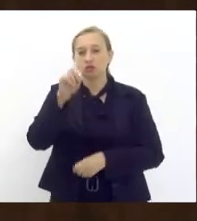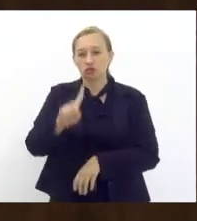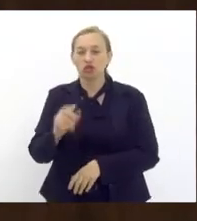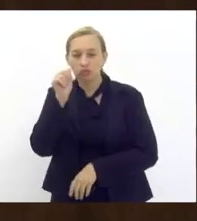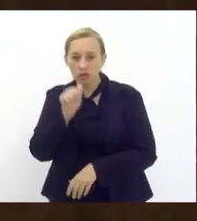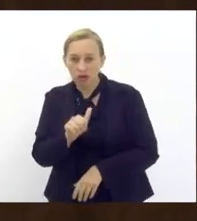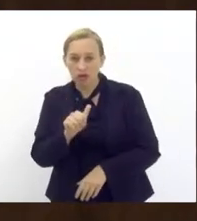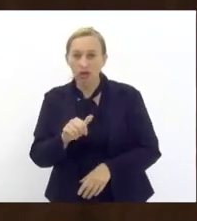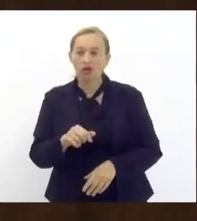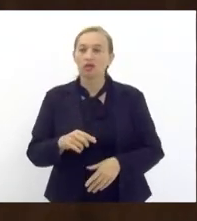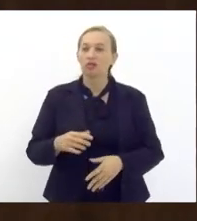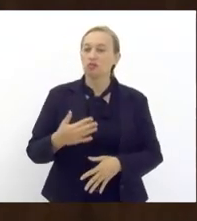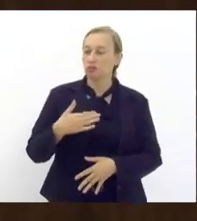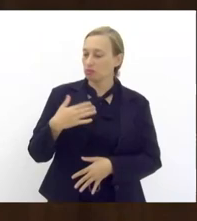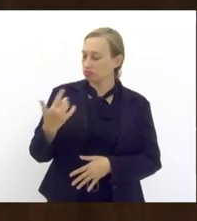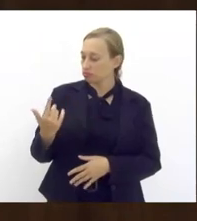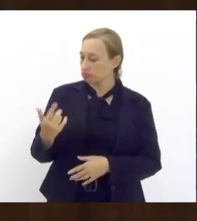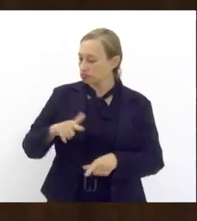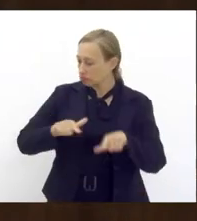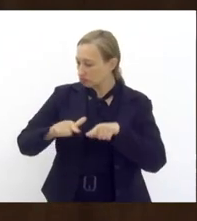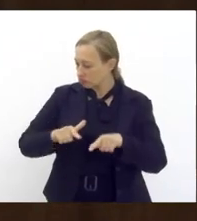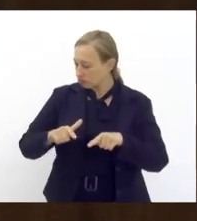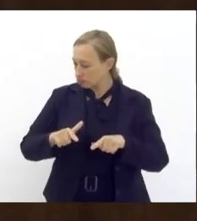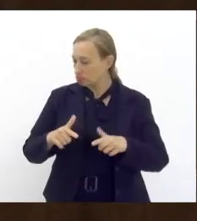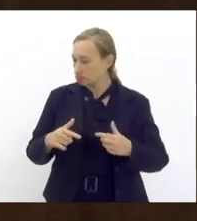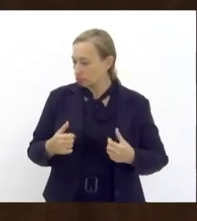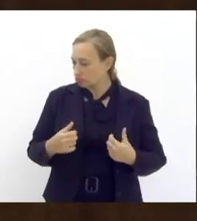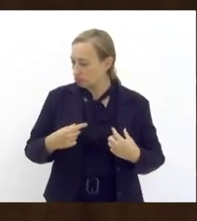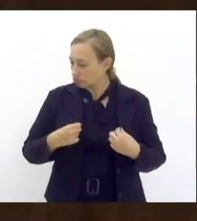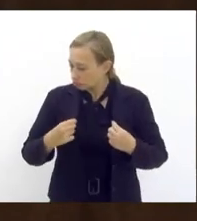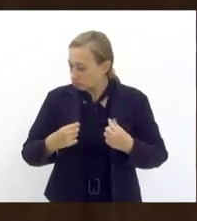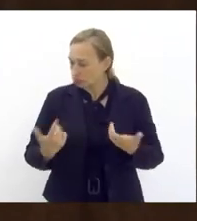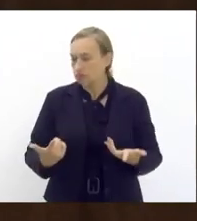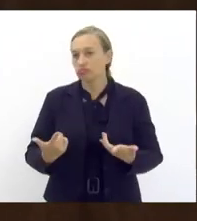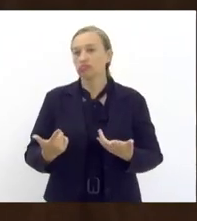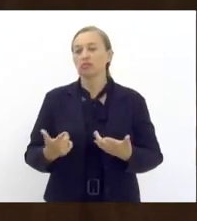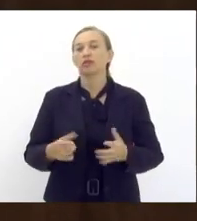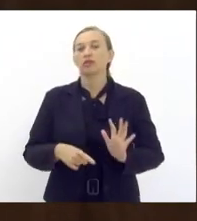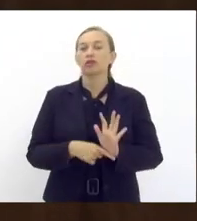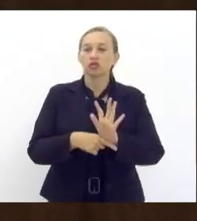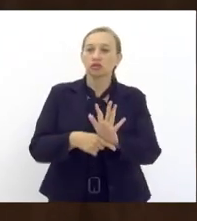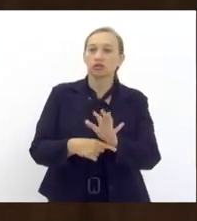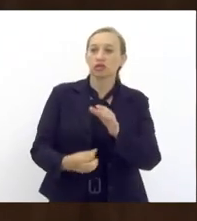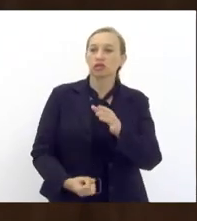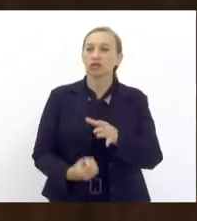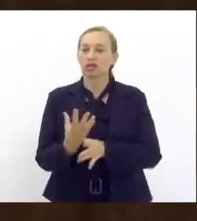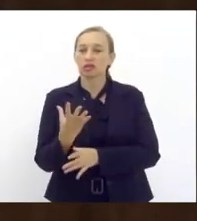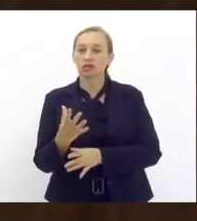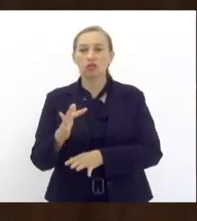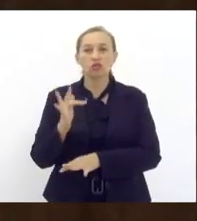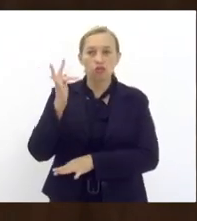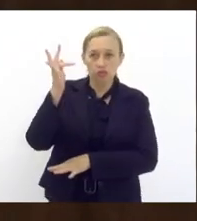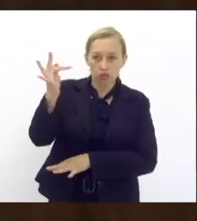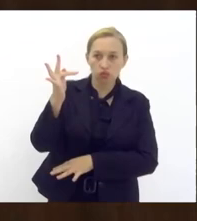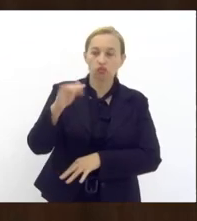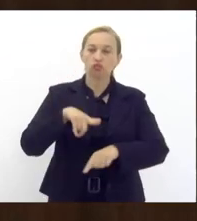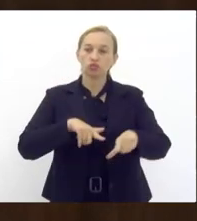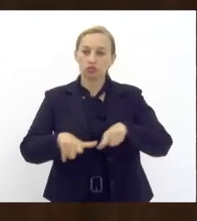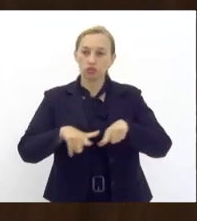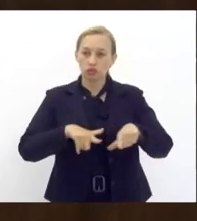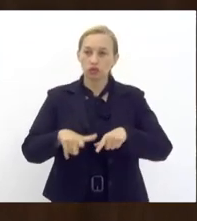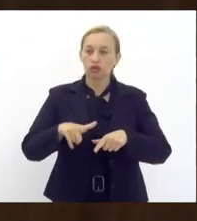E eu coloco o meu mandato à disposição para colaborar na construção futura do trabalho